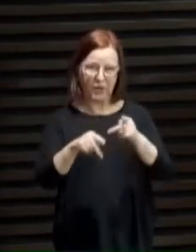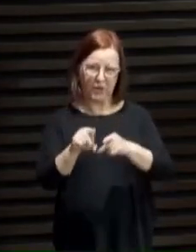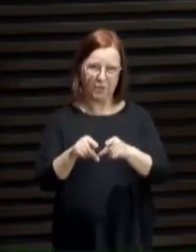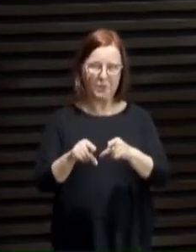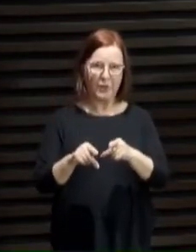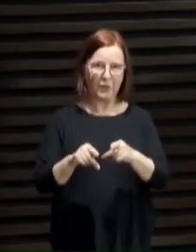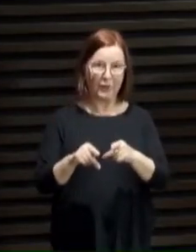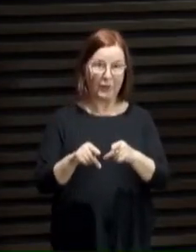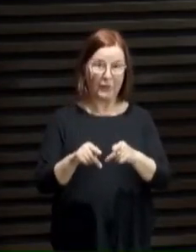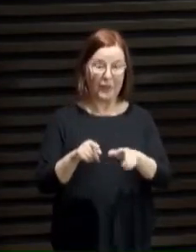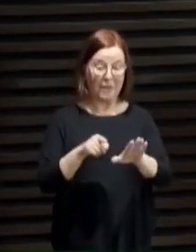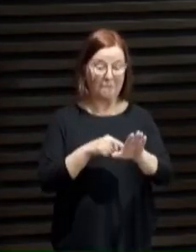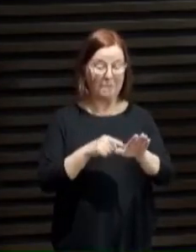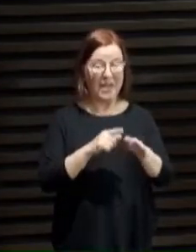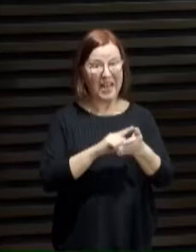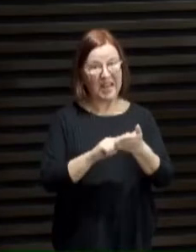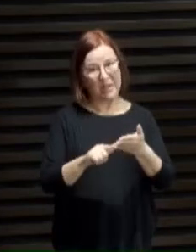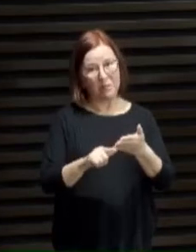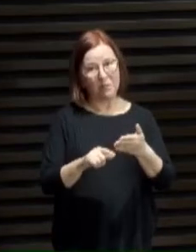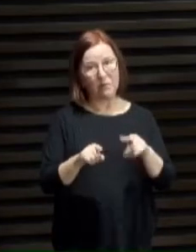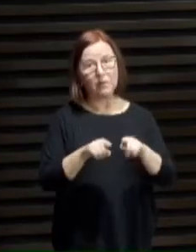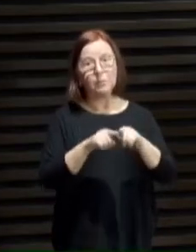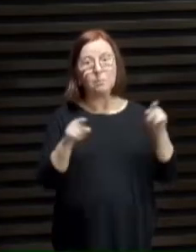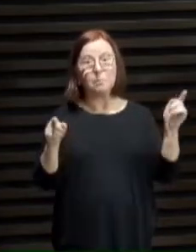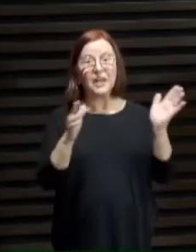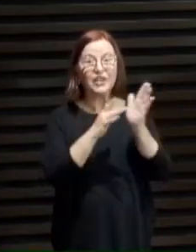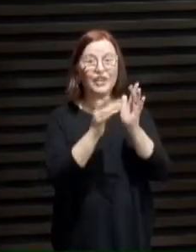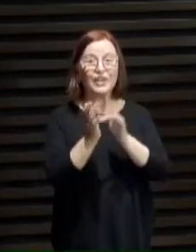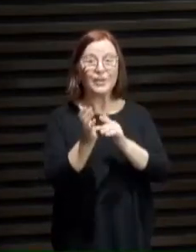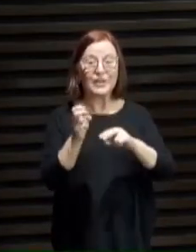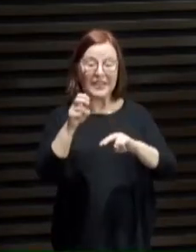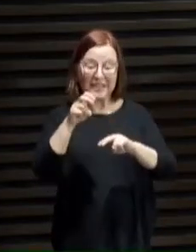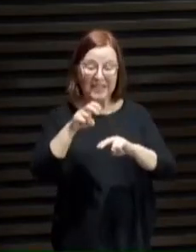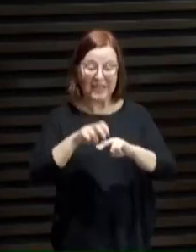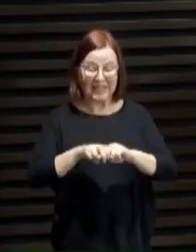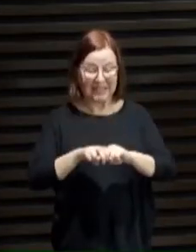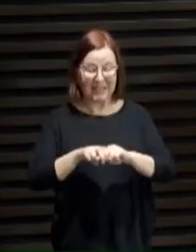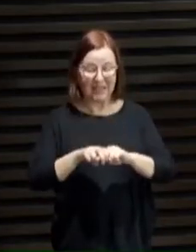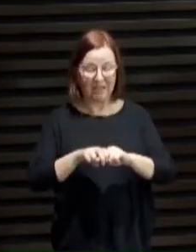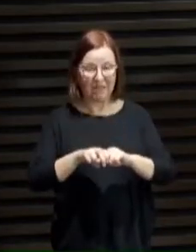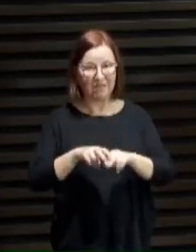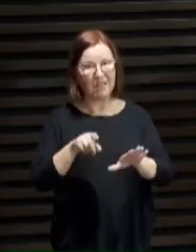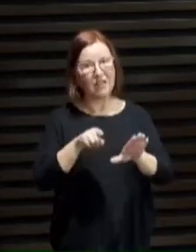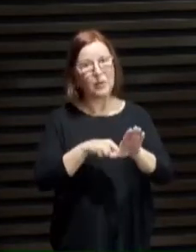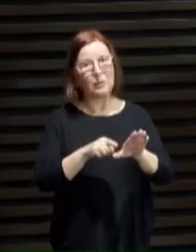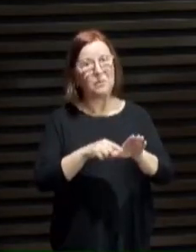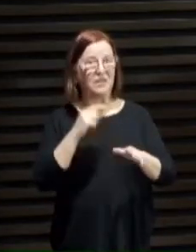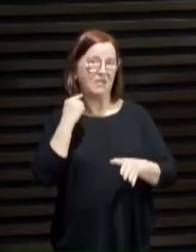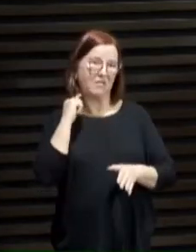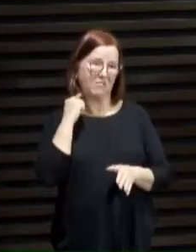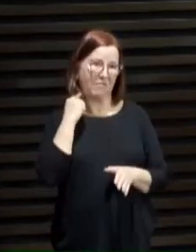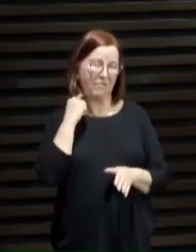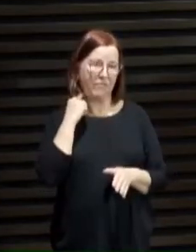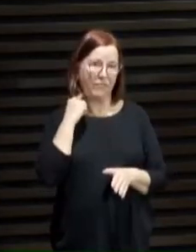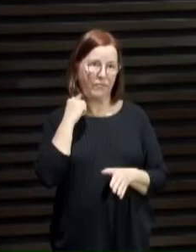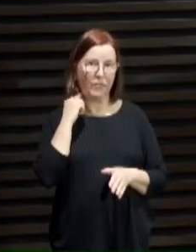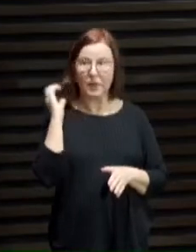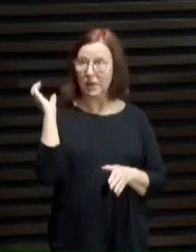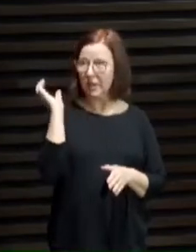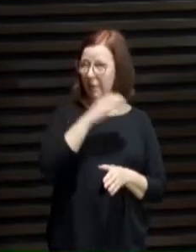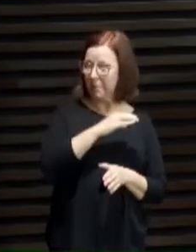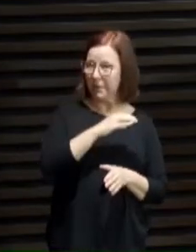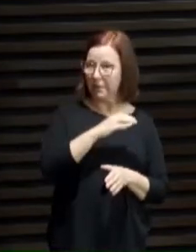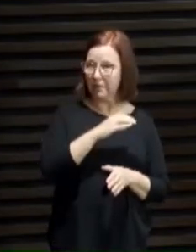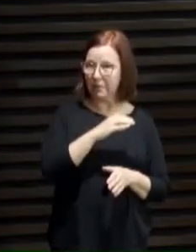mas Jesus está sentado à mesa com seus pés sujos. De repente aparece